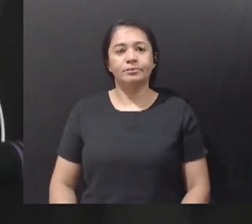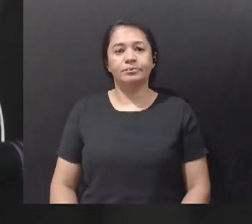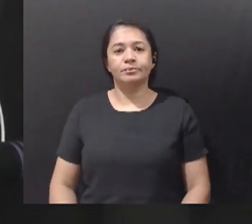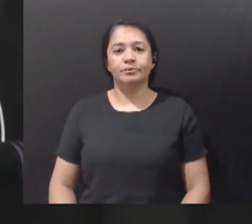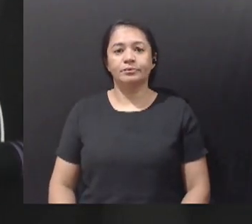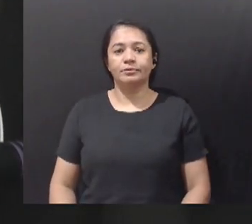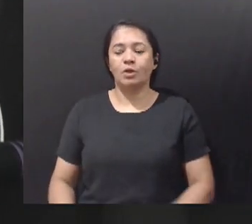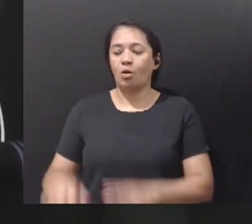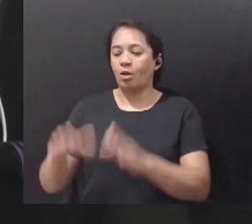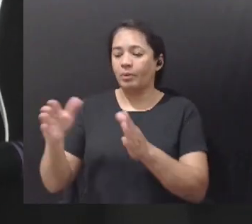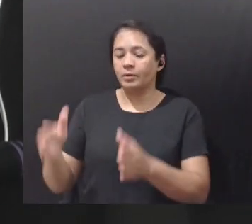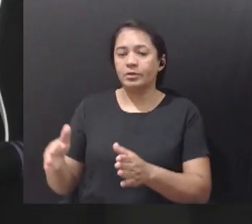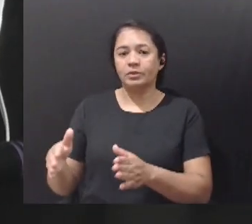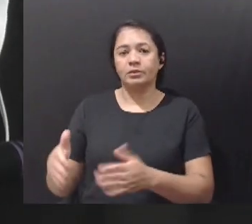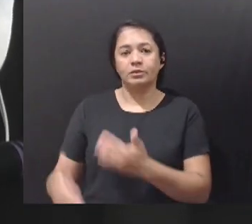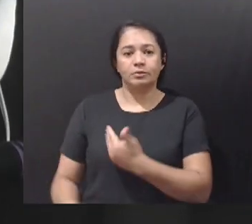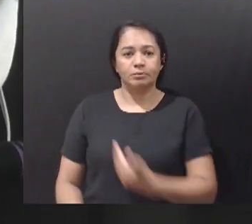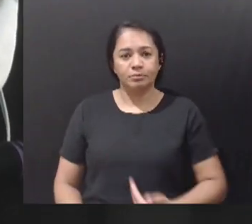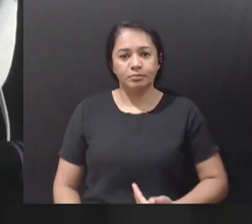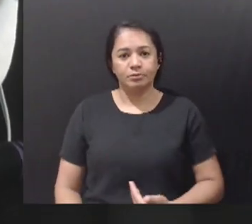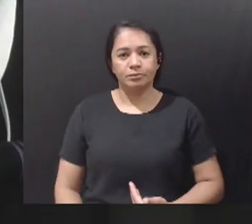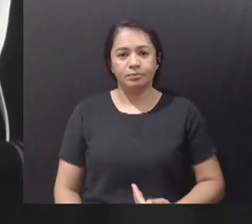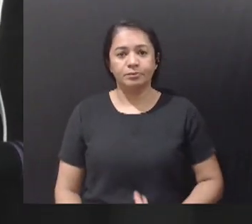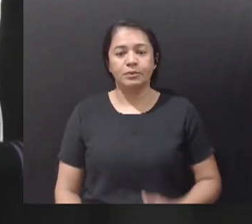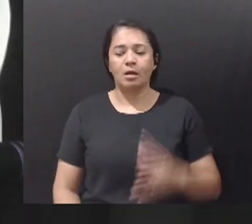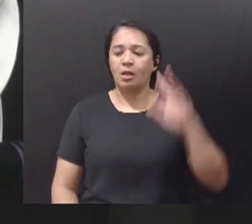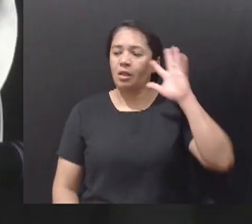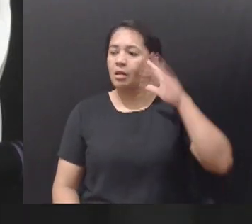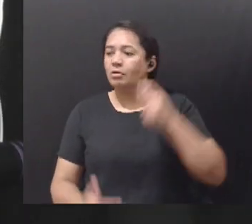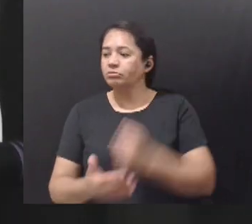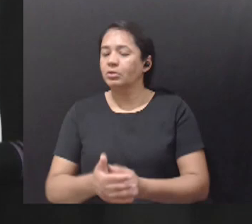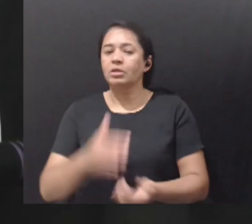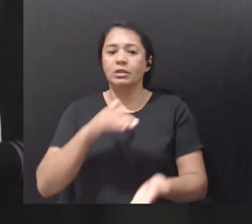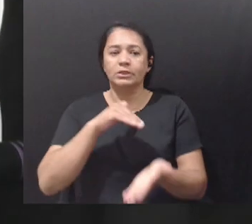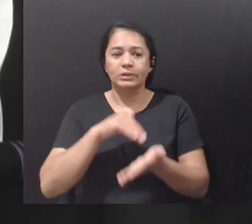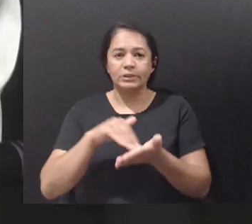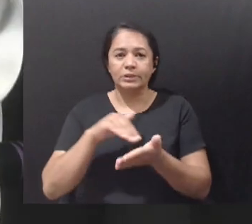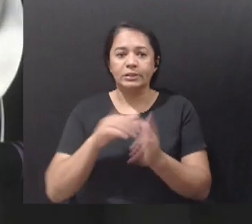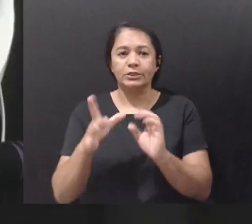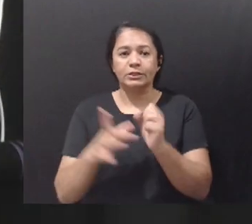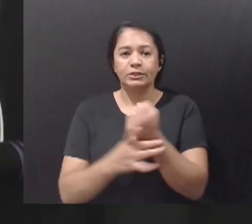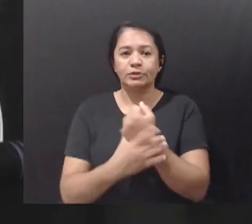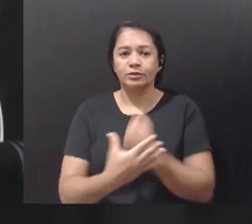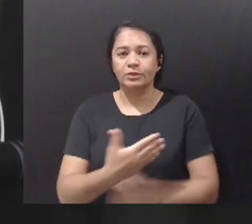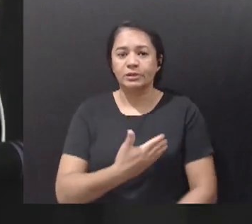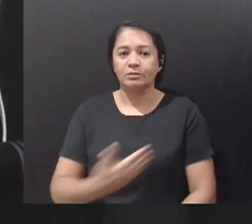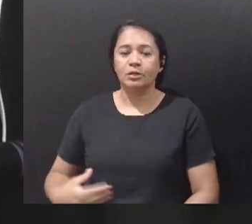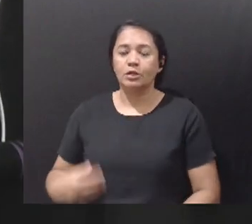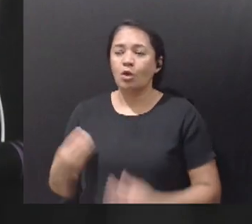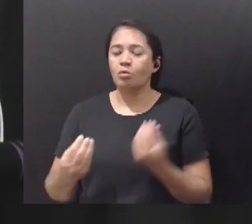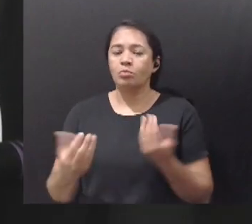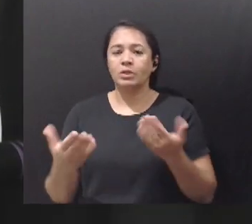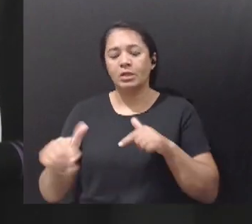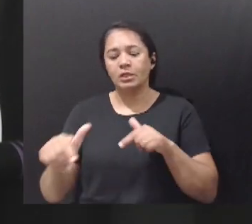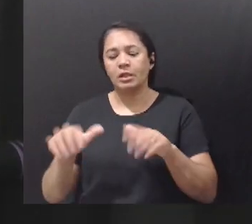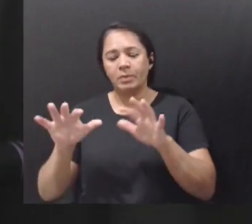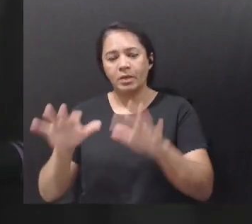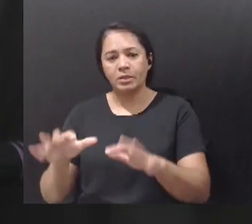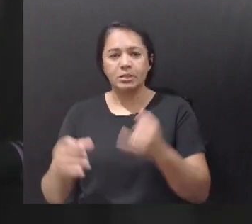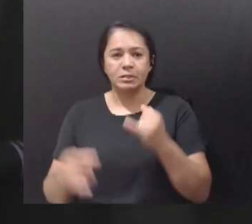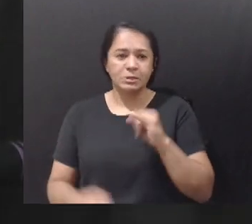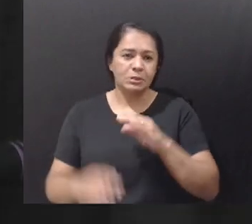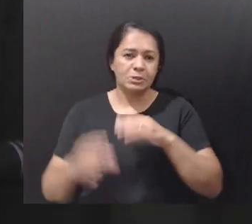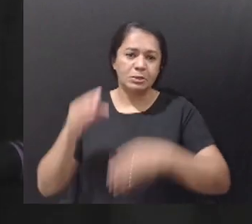do governo, que tem as decisões, a Secretaria de Segurança Pública, como é que eles estão trabalhando isso, se teve alguma emenda, se teve uma